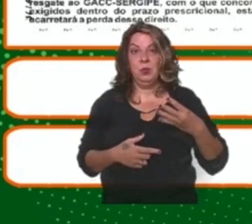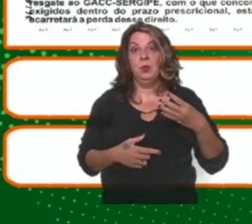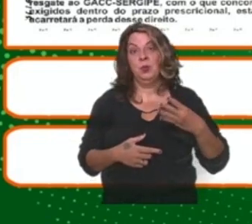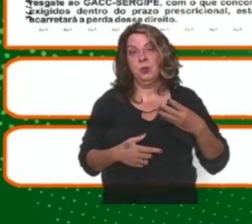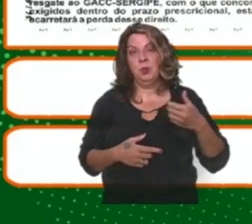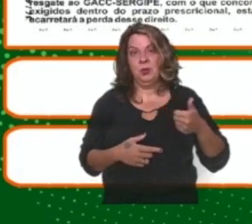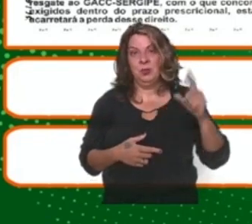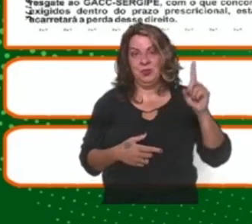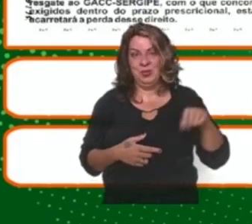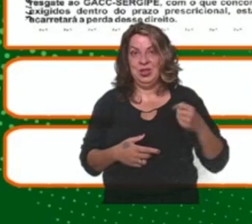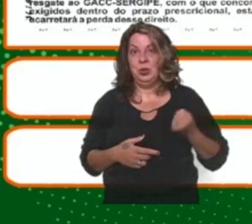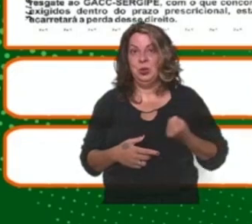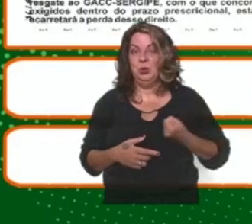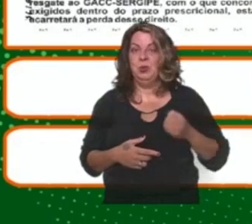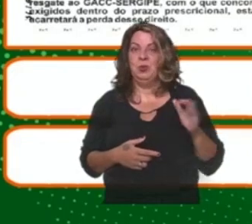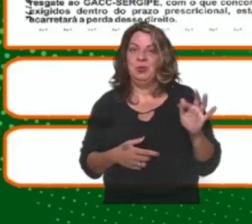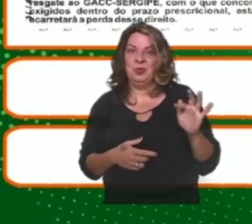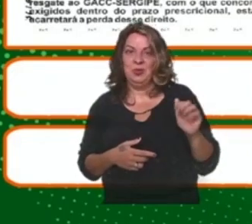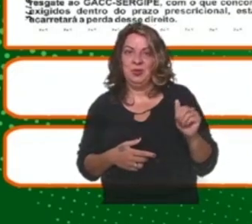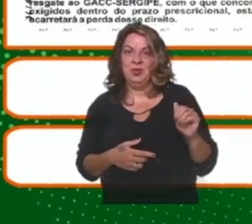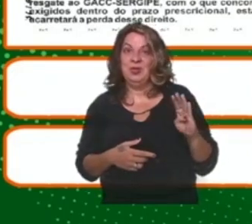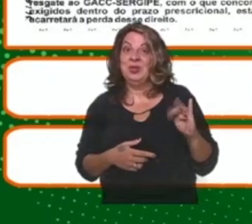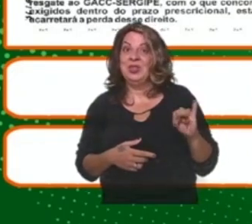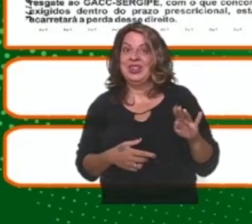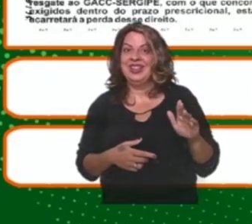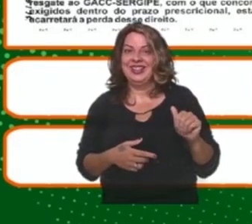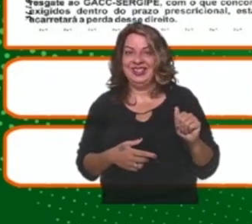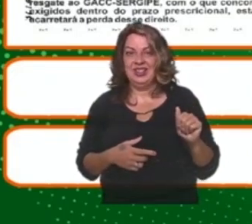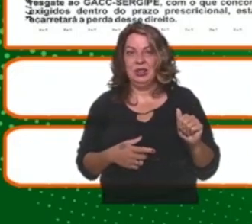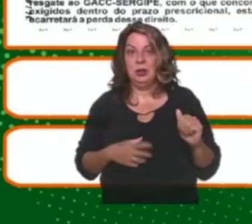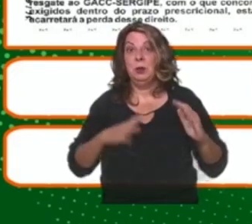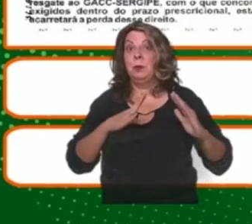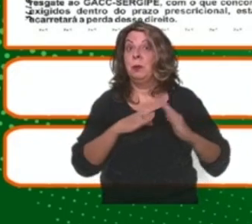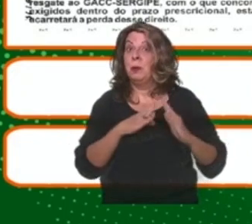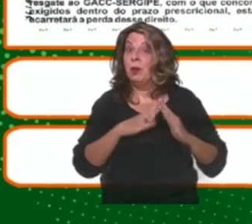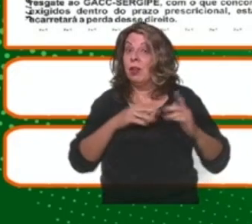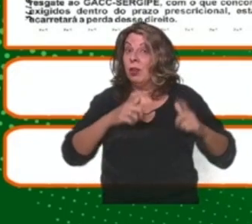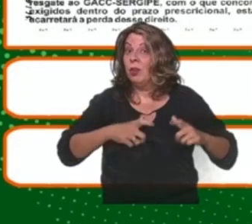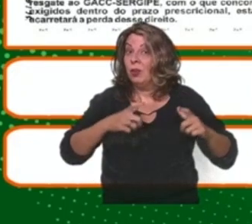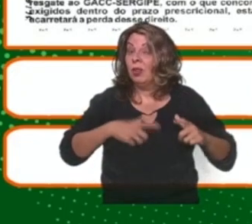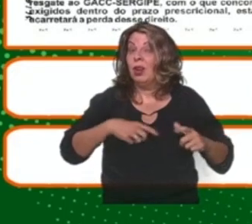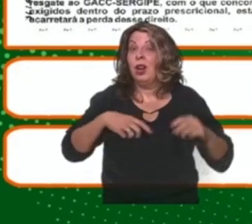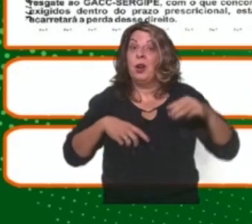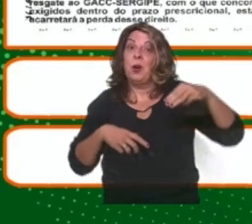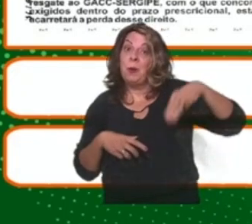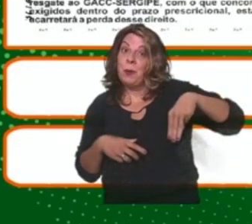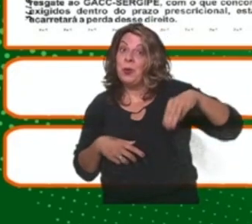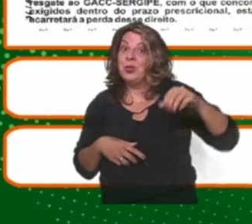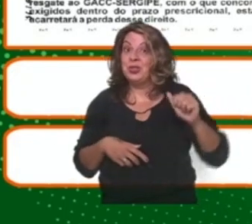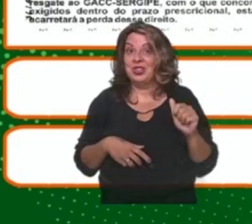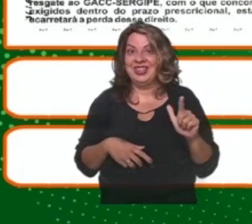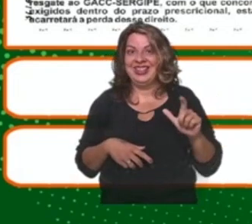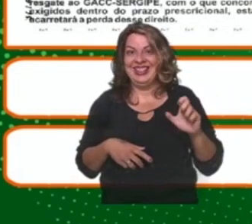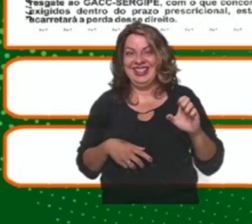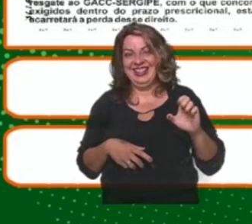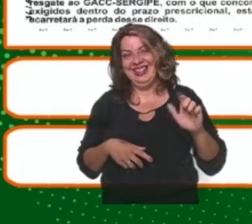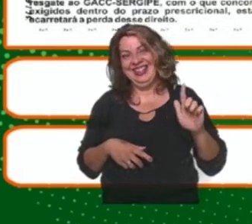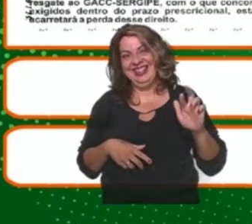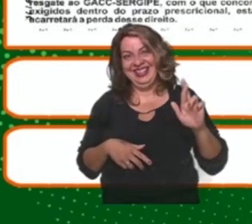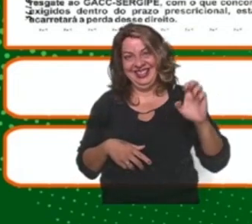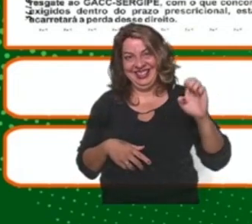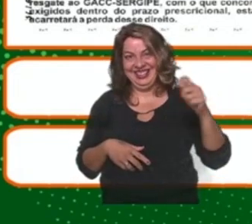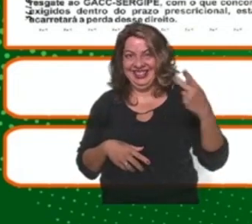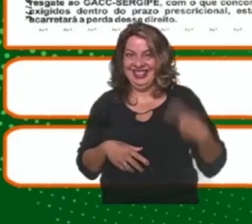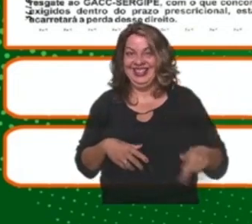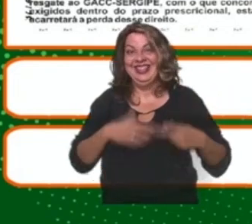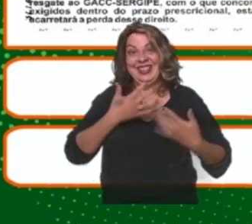516441, essa é a numeração de Fabiana da Silva Ferreira, moradora de Monte Alegre, adquiriu no Parada Bar ponto credenciado Cajucap da